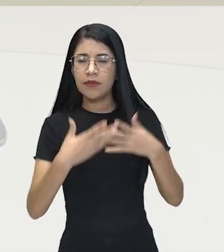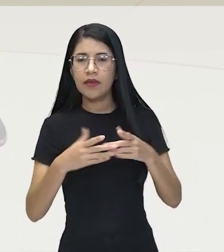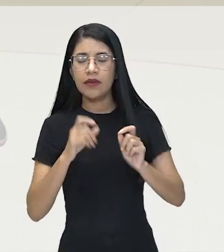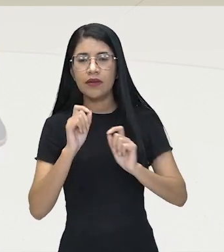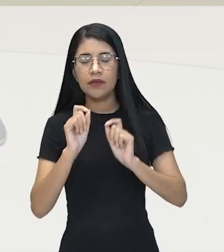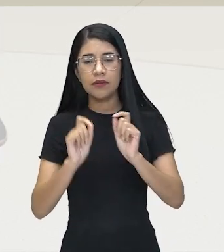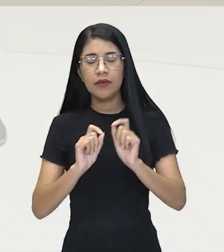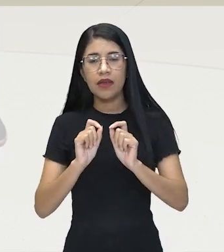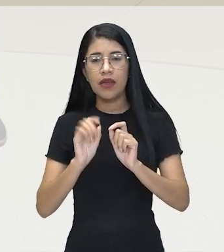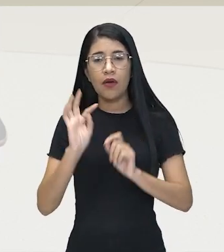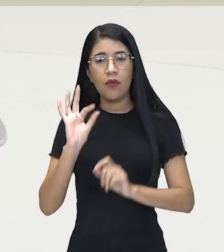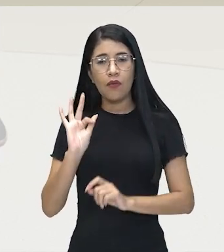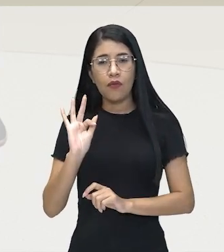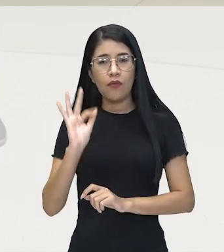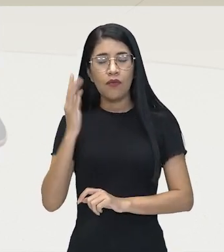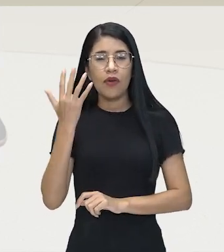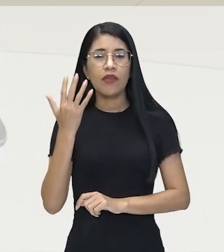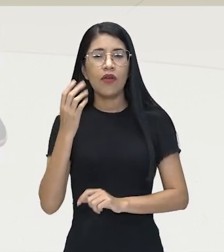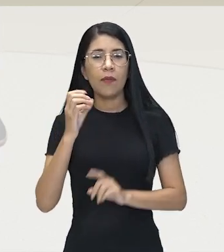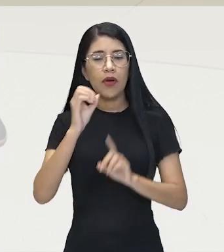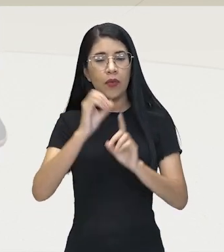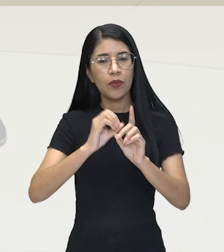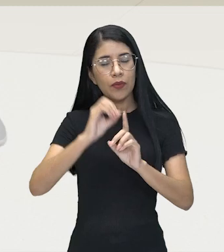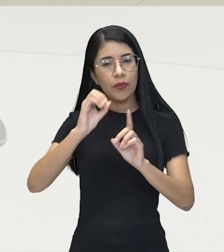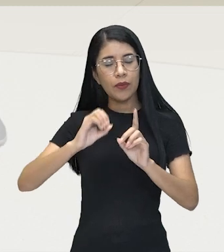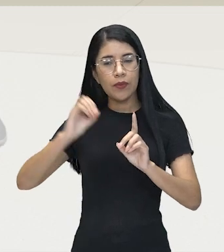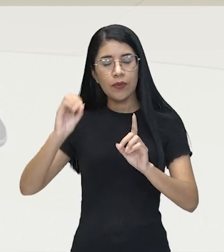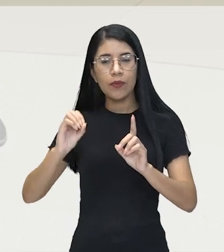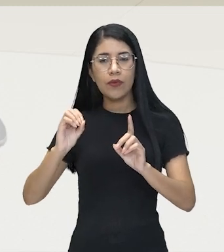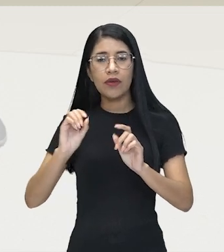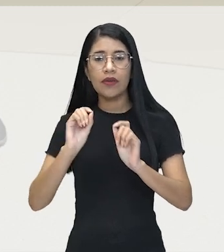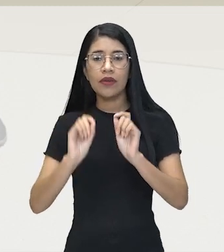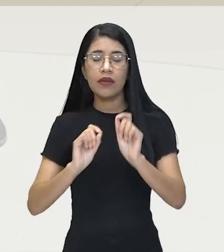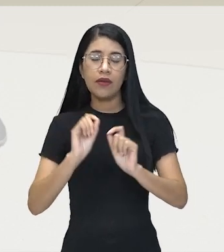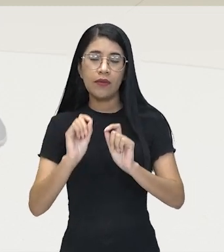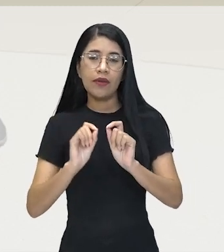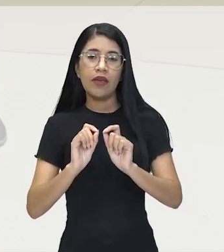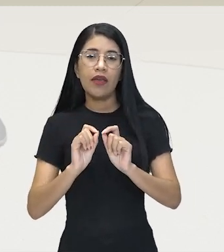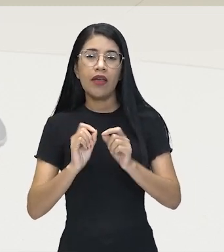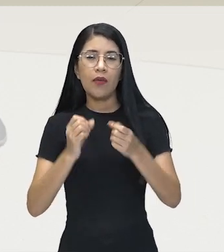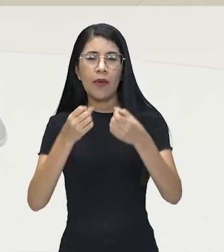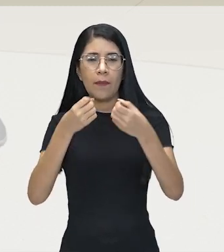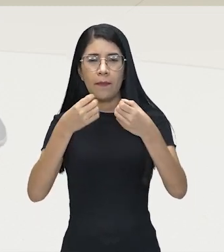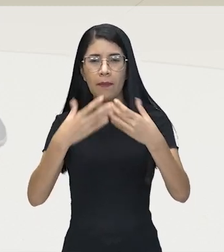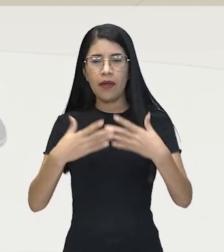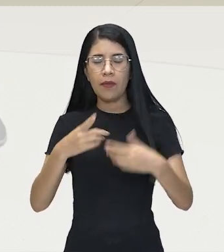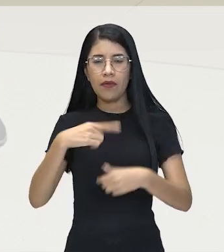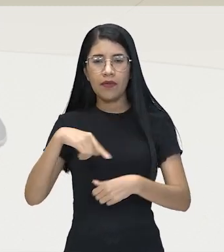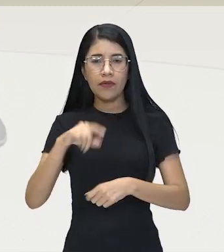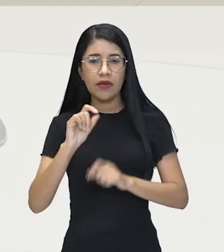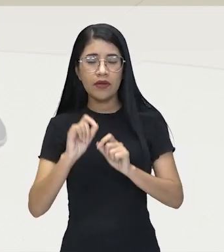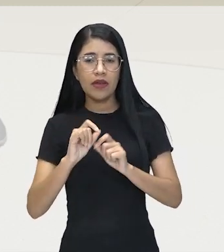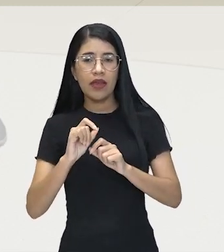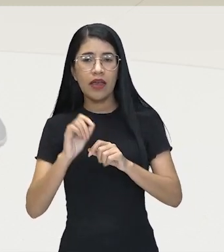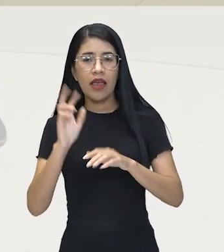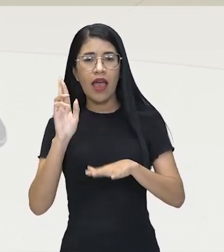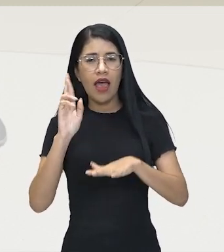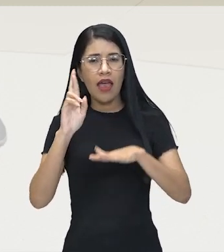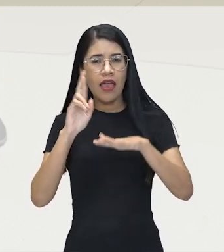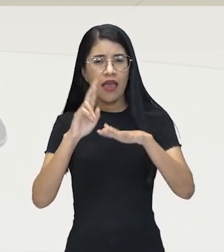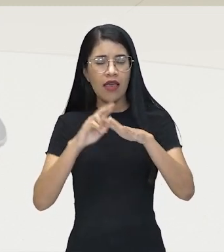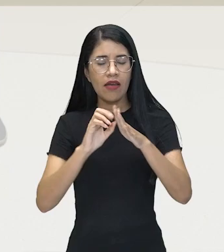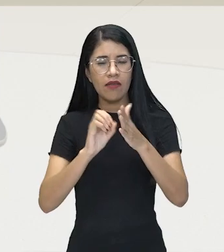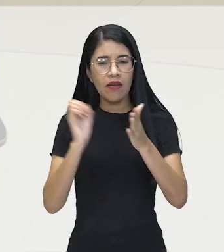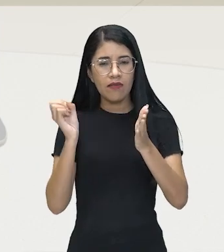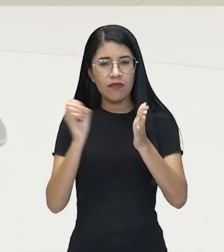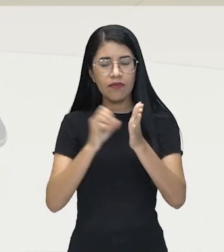um fenômeno ondulatório. E o fenômeno que eu quero discutir com você aqui é a reflexão.